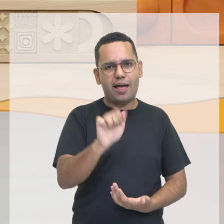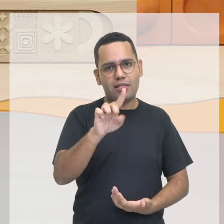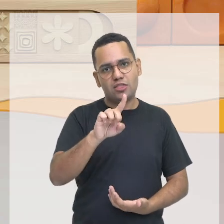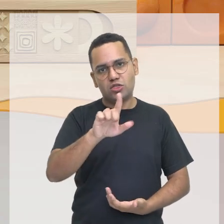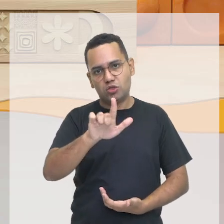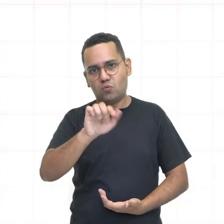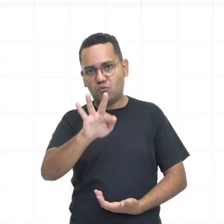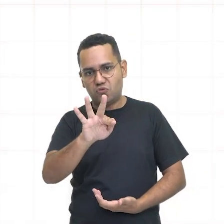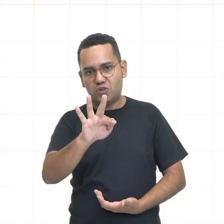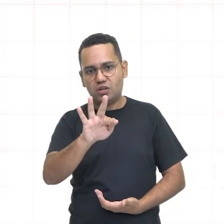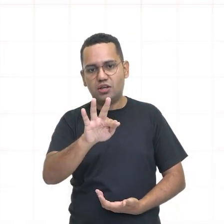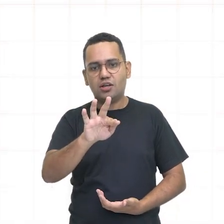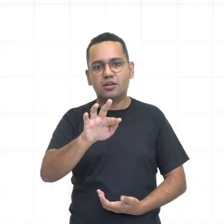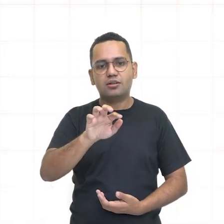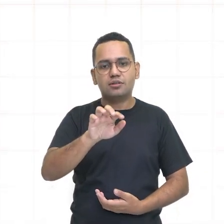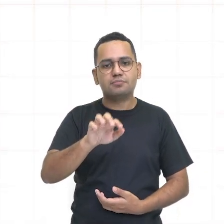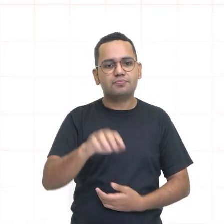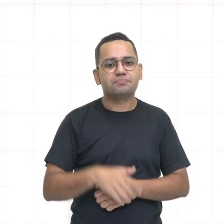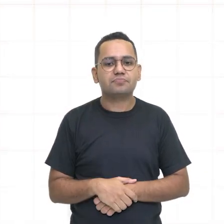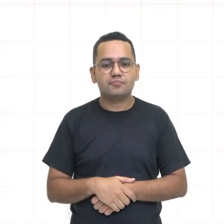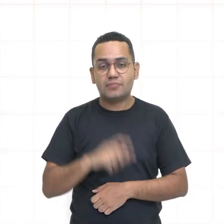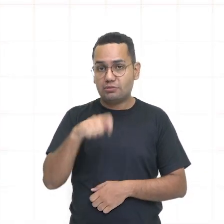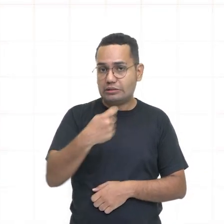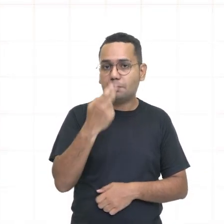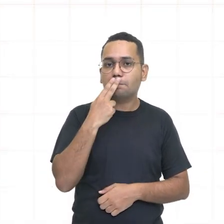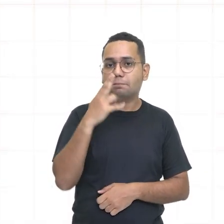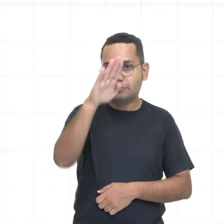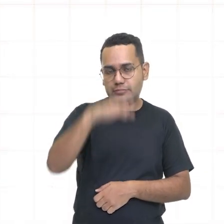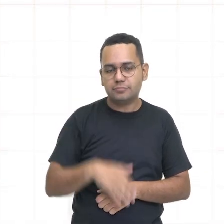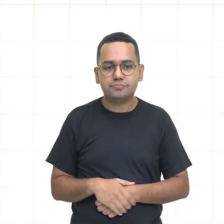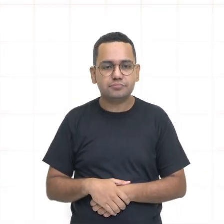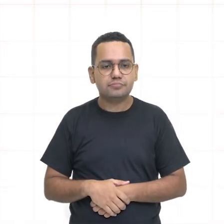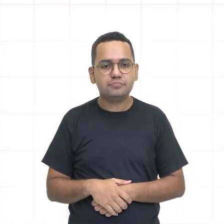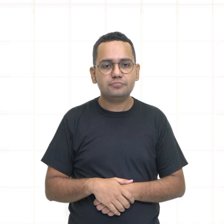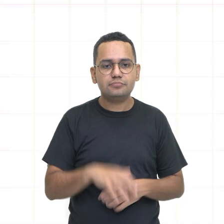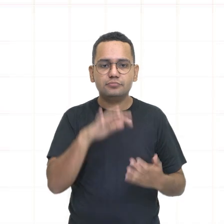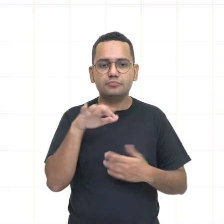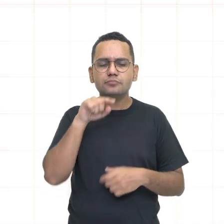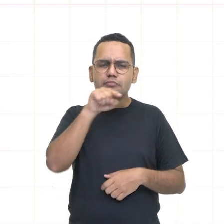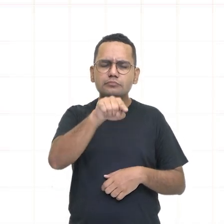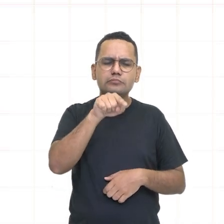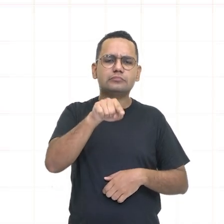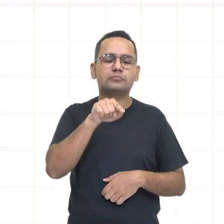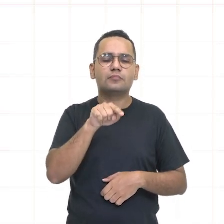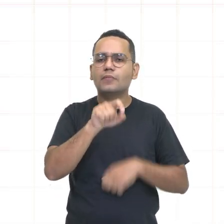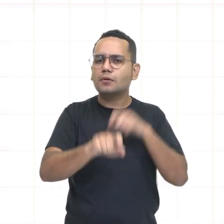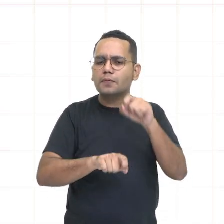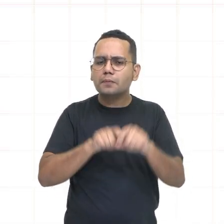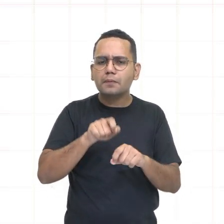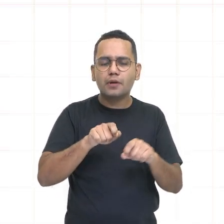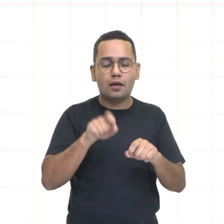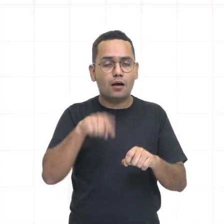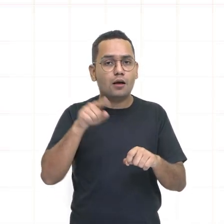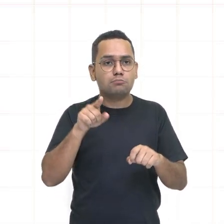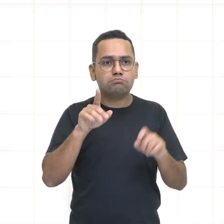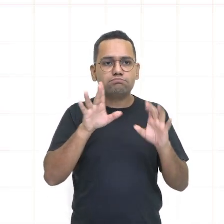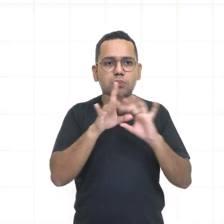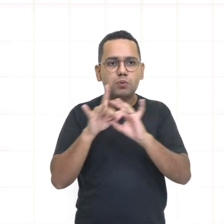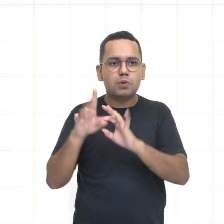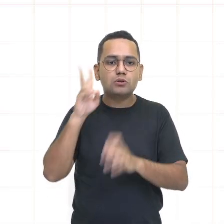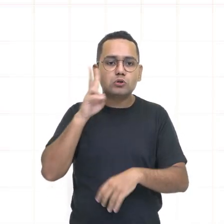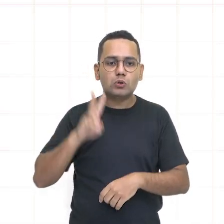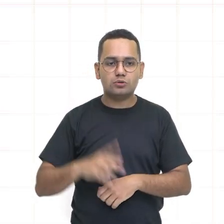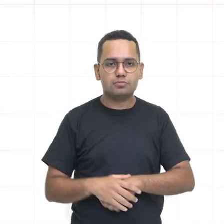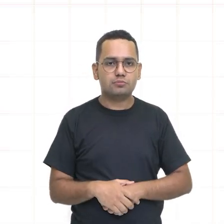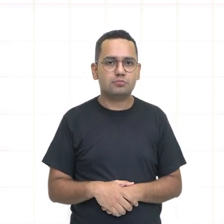Vamos lá, continuando. Origens e contexto histórico. que estava acontecendo para que esses regimes